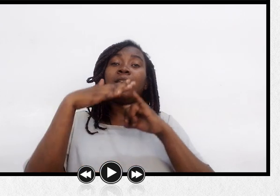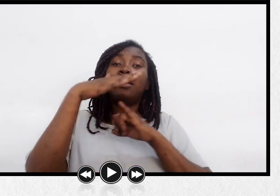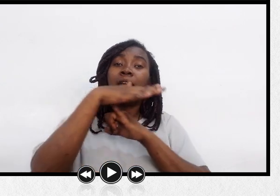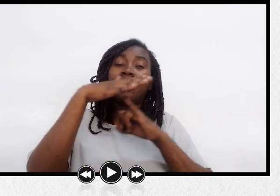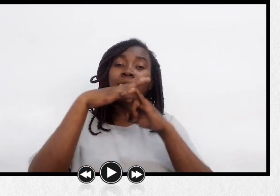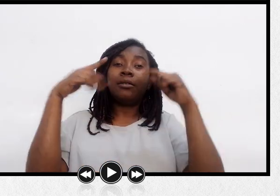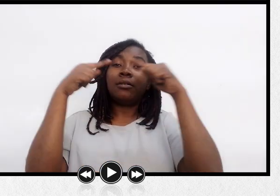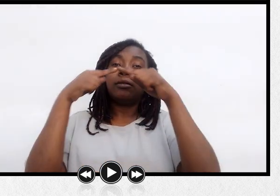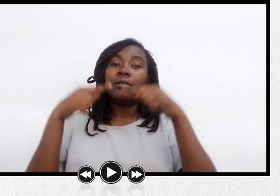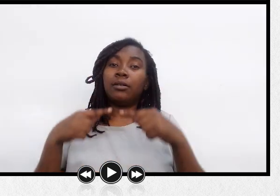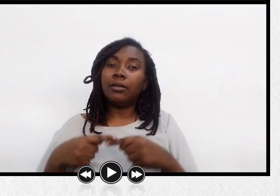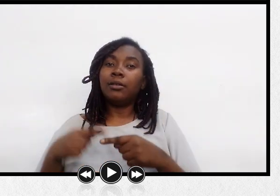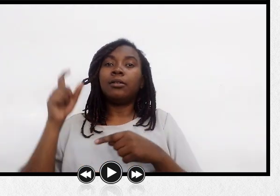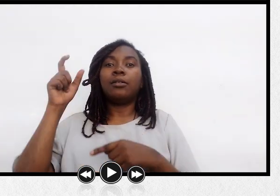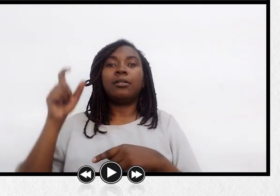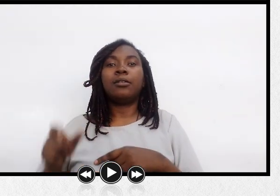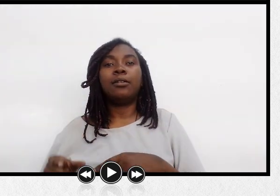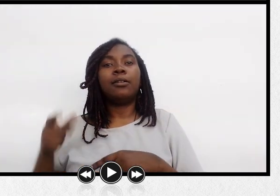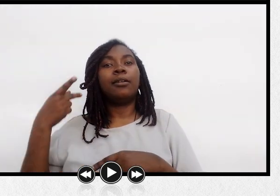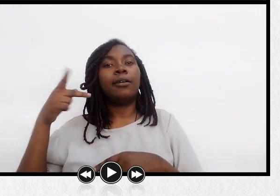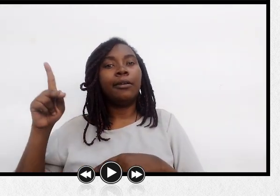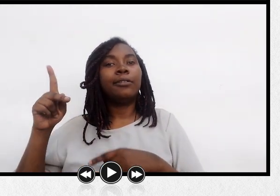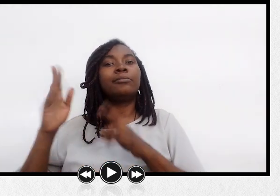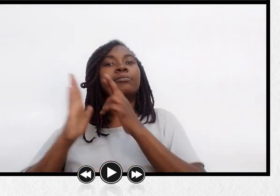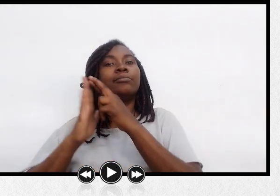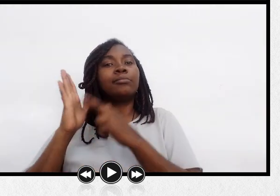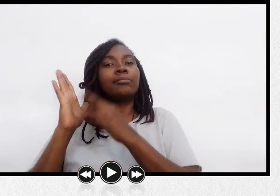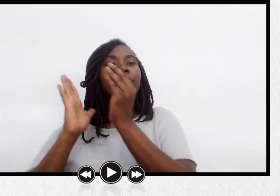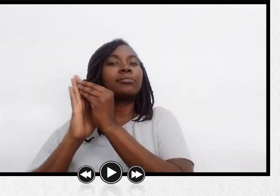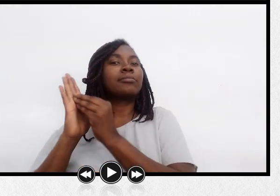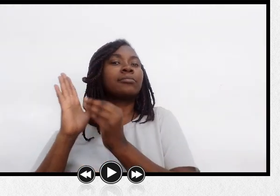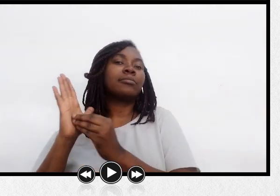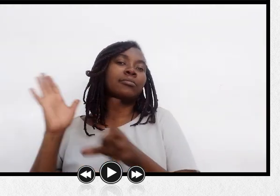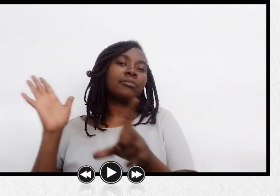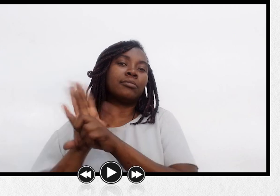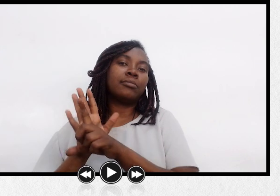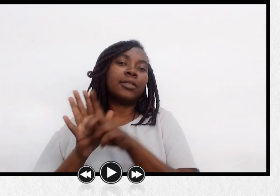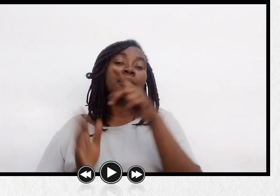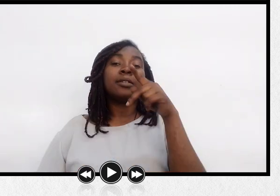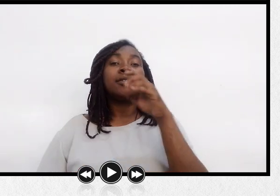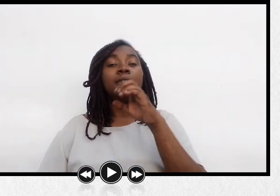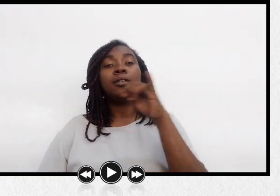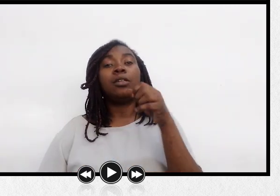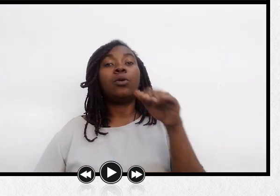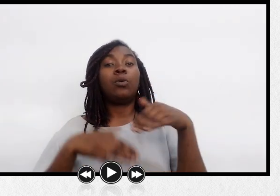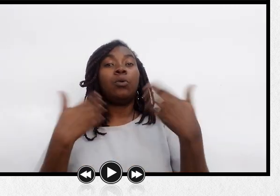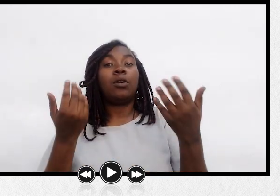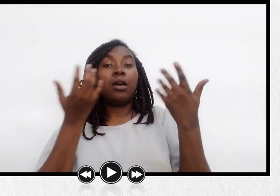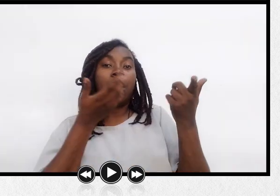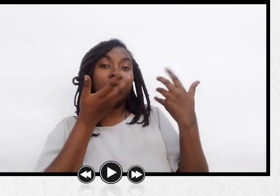encaixe dentro daqueles perfis elencados na legislação. E o PCJ, quando ele